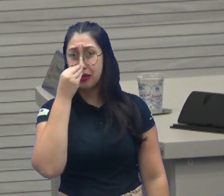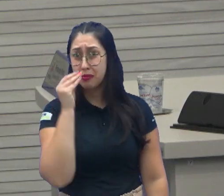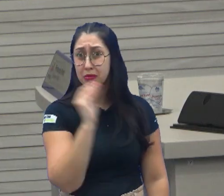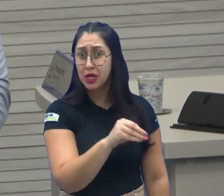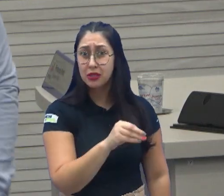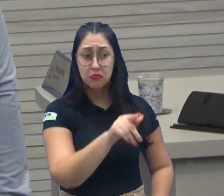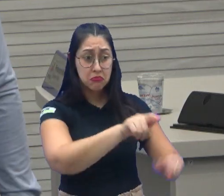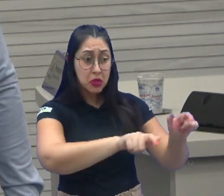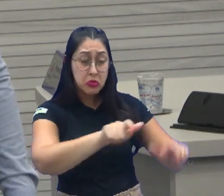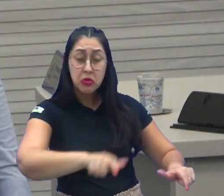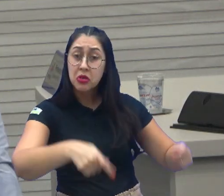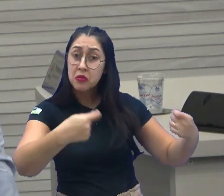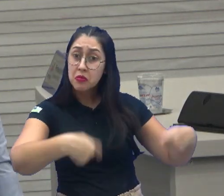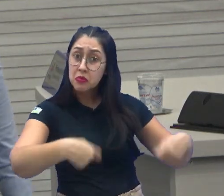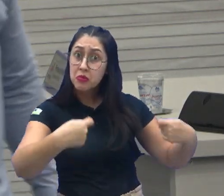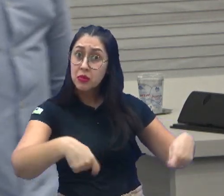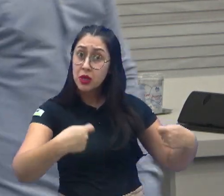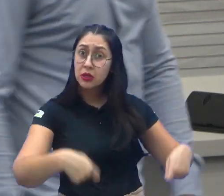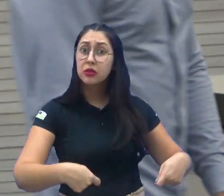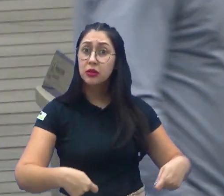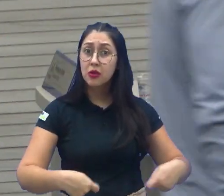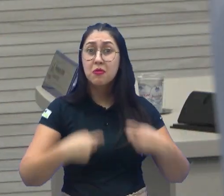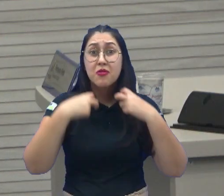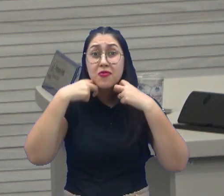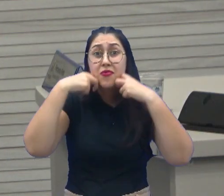mais necessitam. Vexatório.